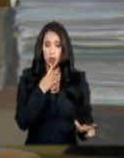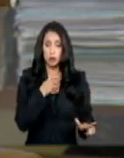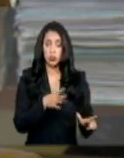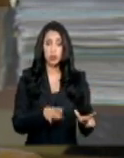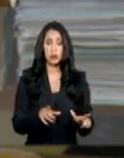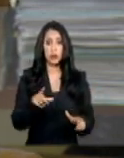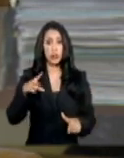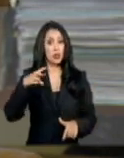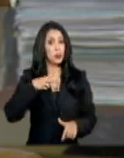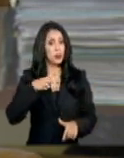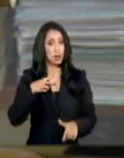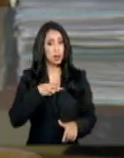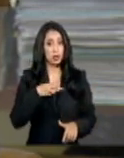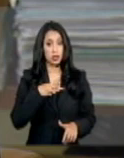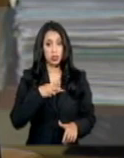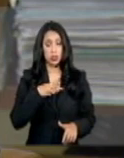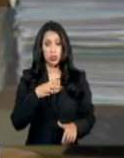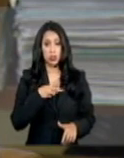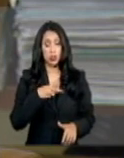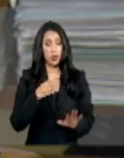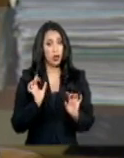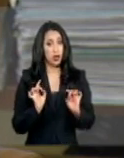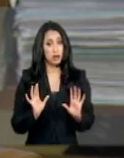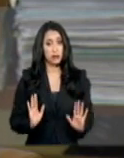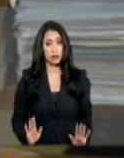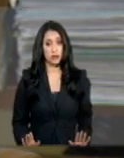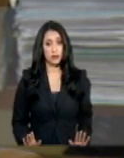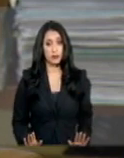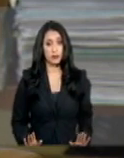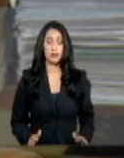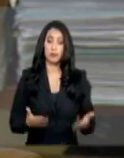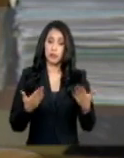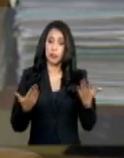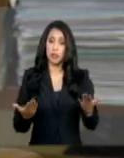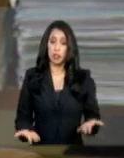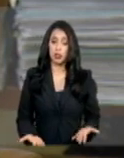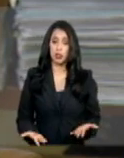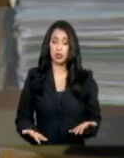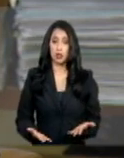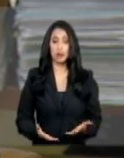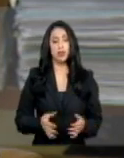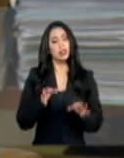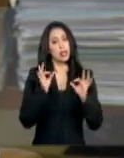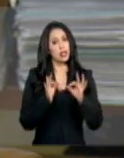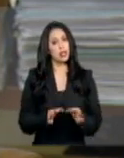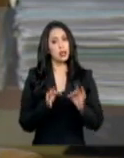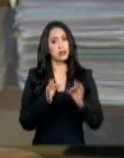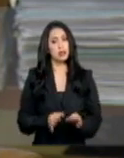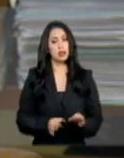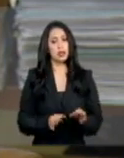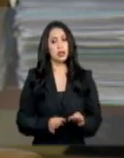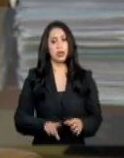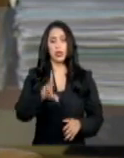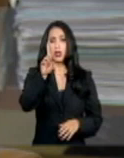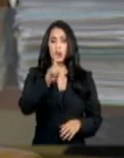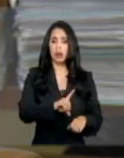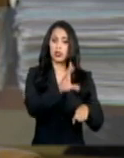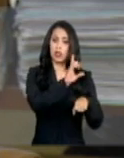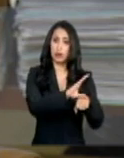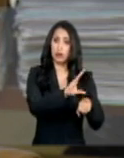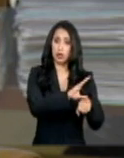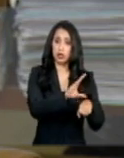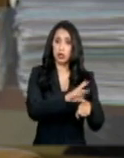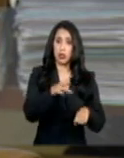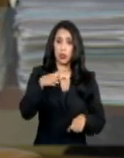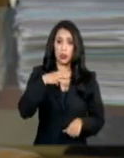respeito ao modo de ser da vida privada é certo que a garantia funcional que o direito constitucional da intimidade